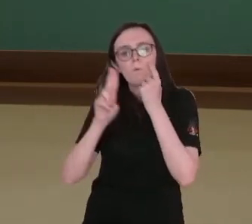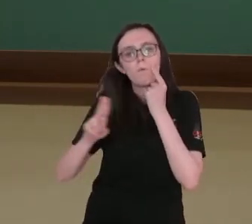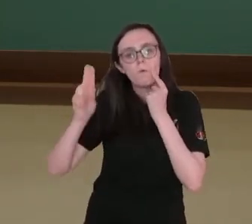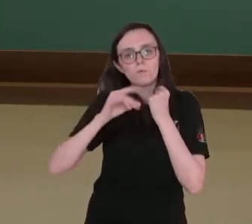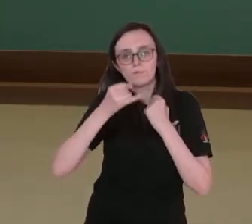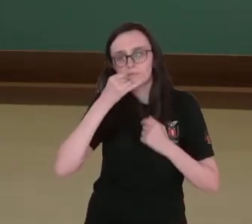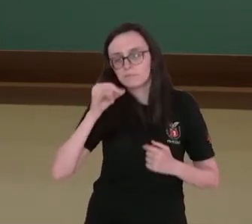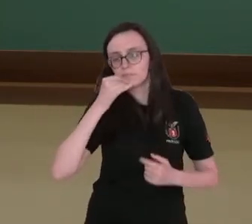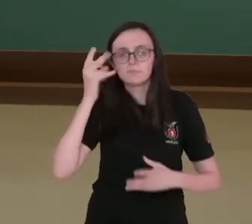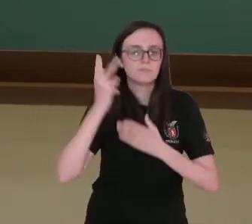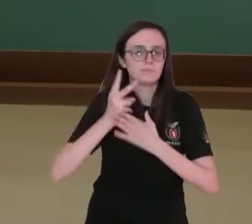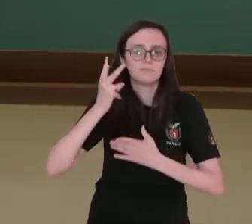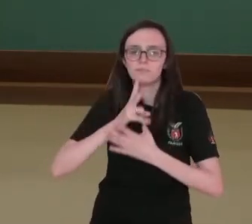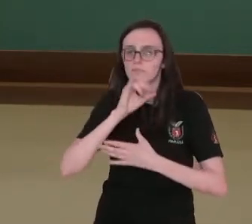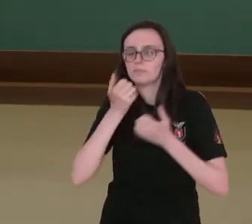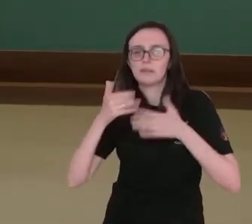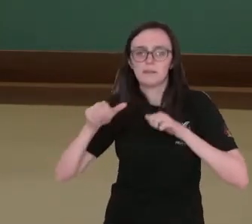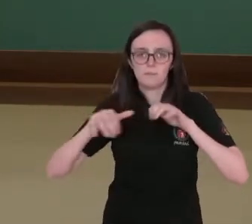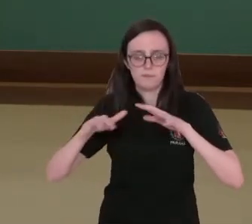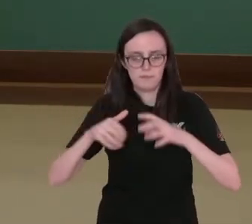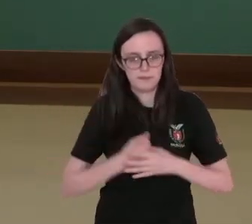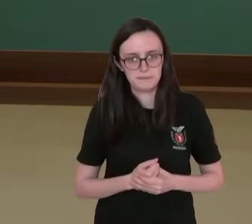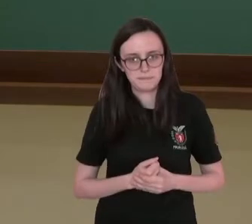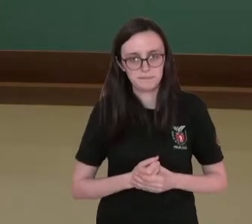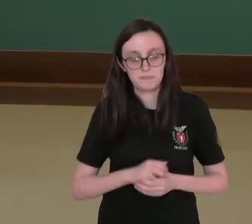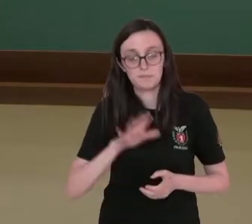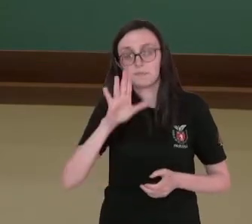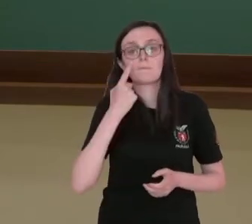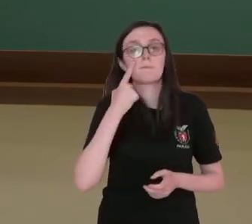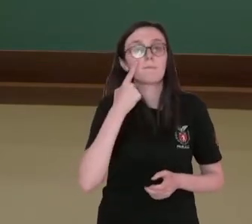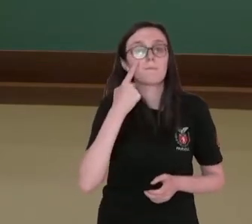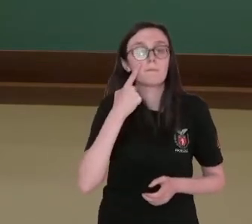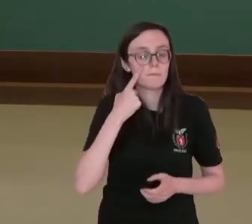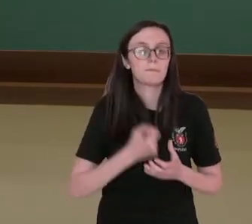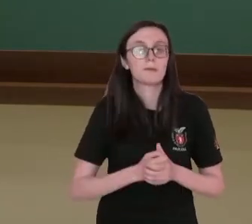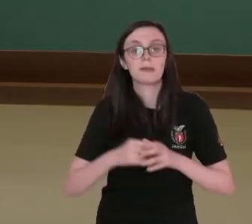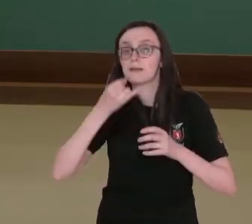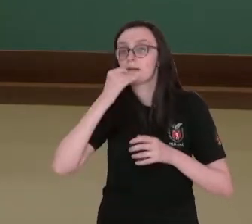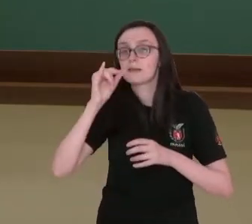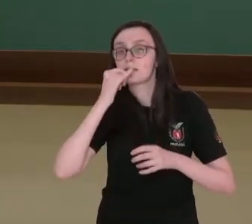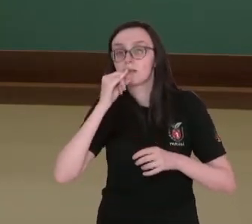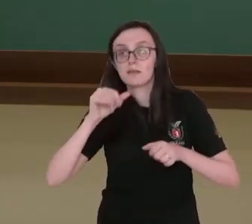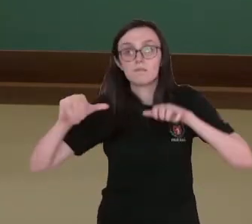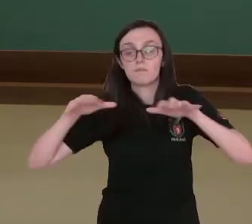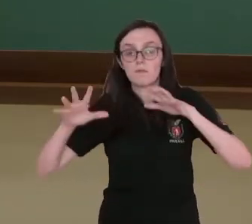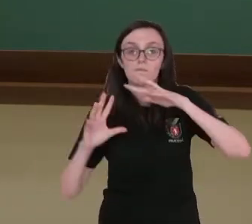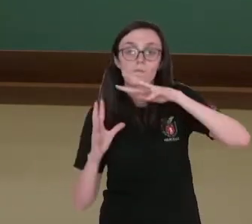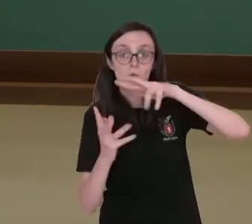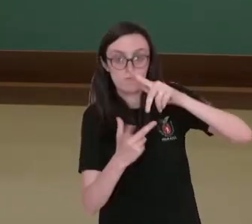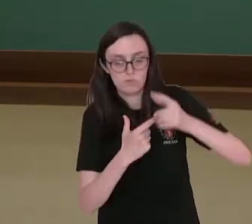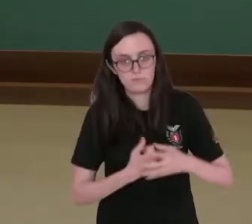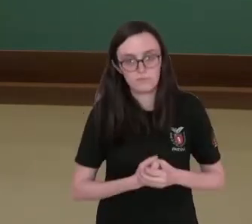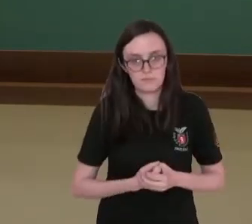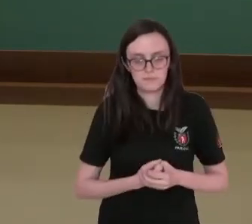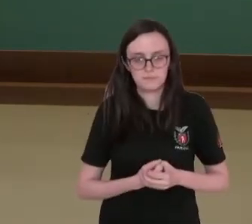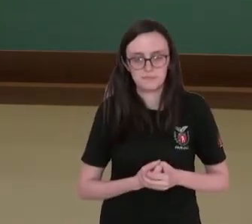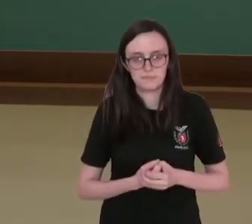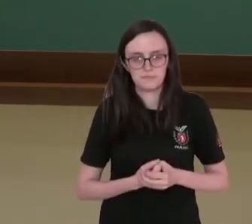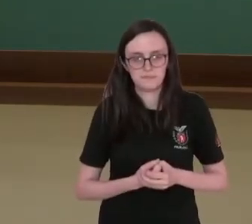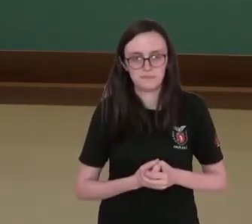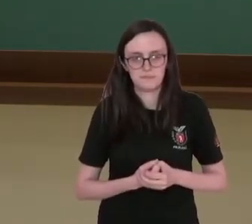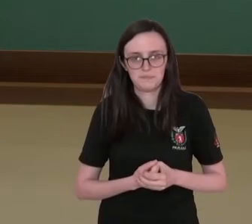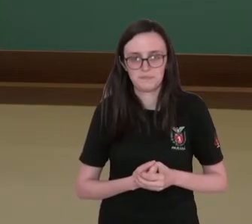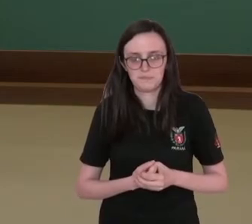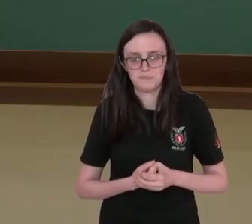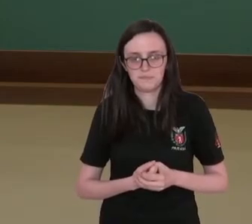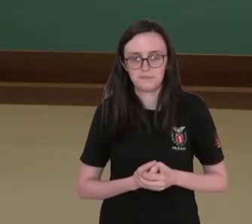a energia sempre vai produzir movimentos. Galera, a energia que move o mundo, né? A energia que move o mundo. E pessoal, aqui,